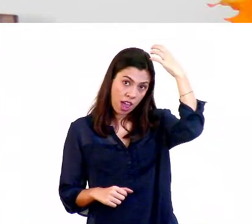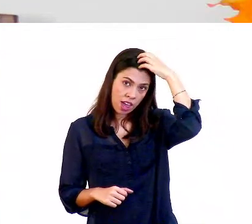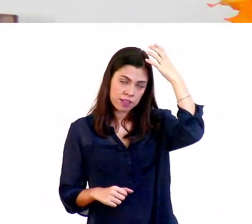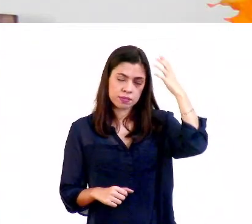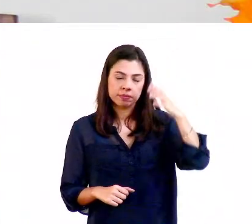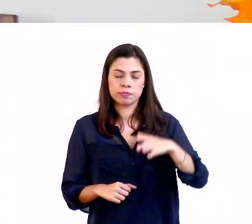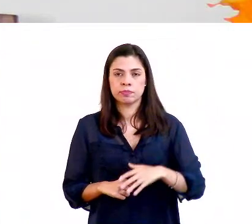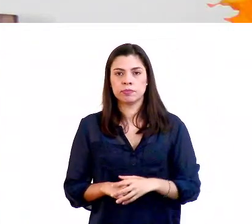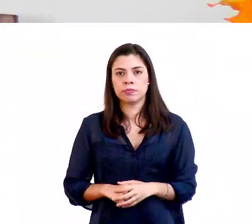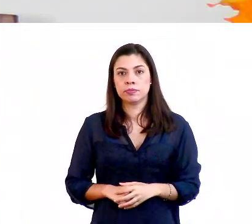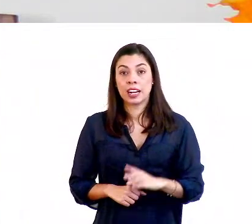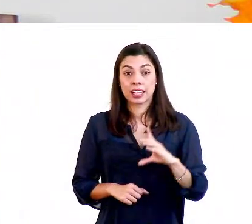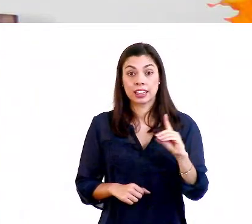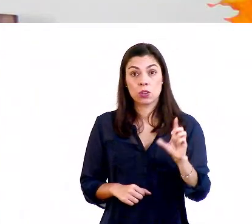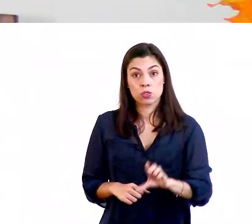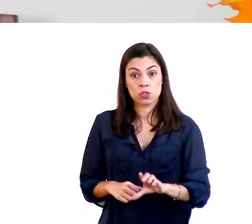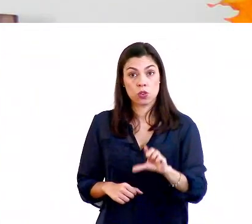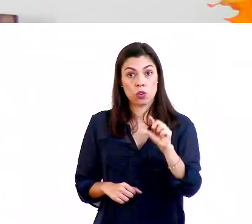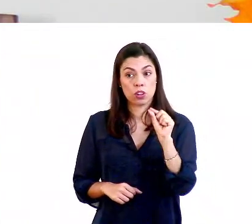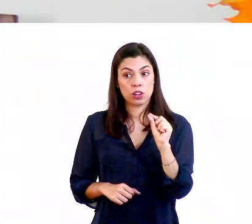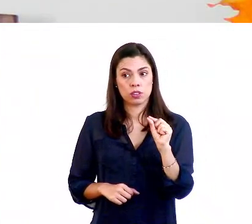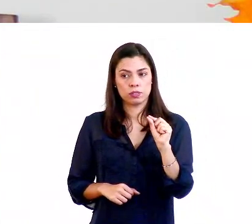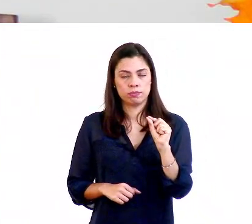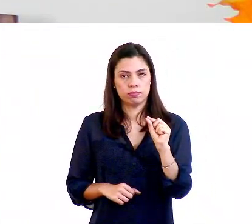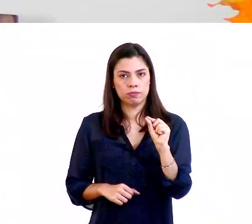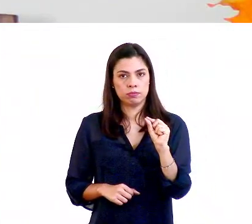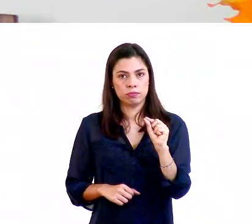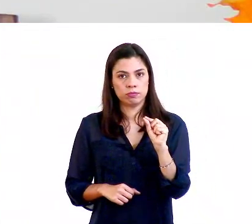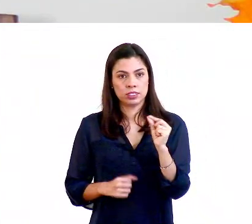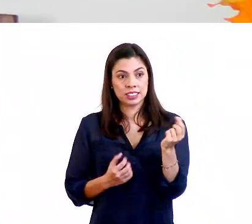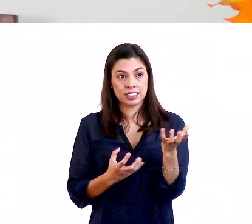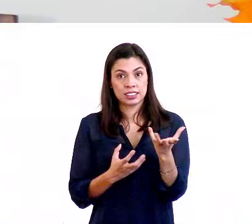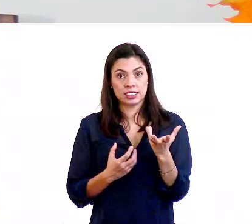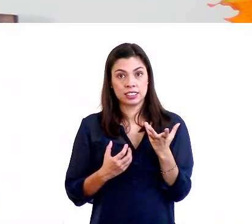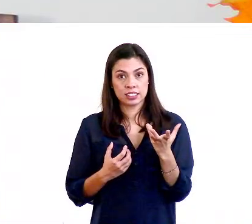Escolhido por Deus para ser o rei das 12 tribos.